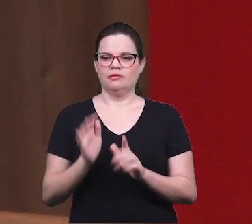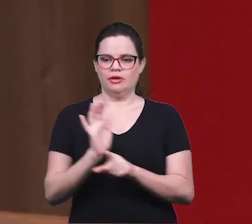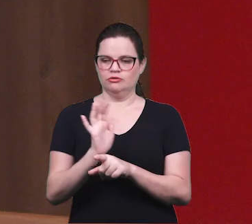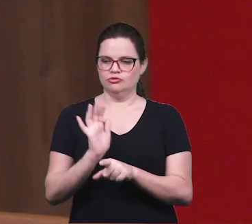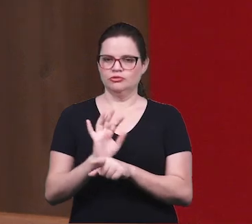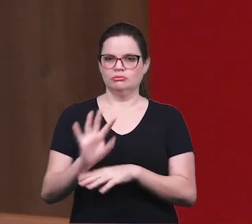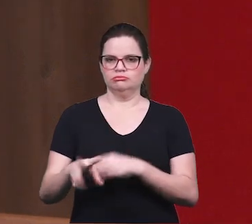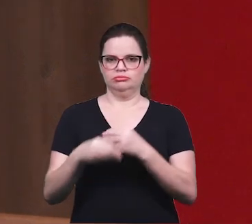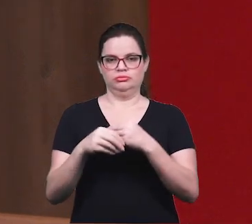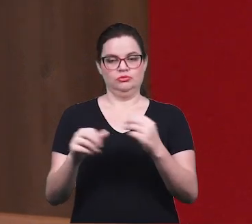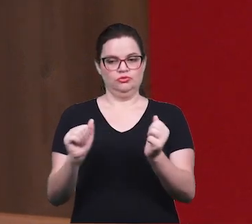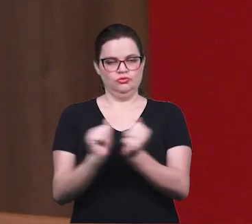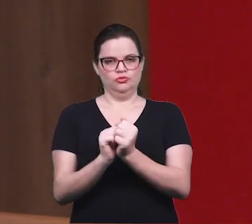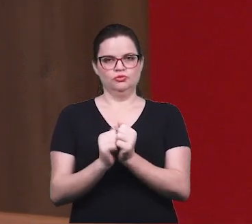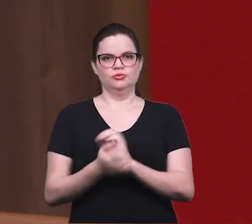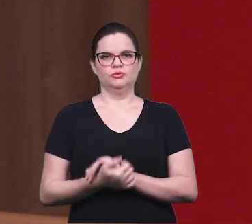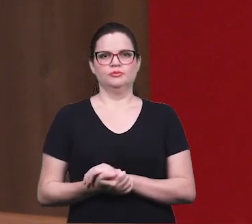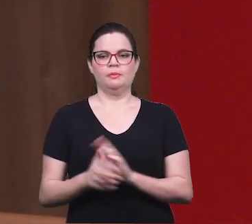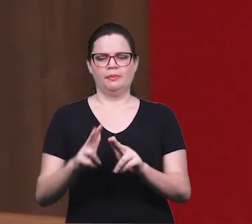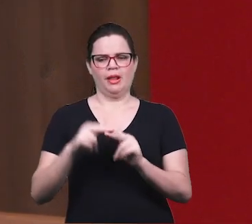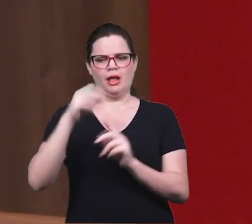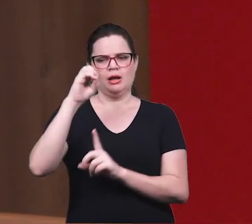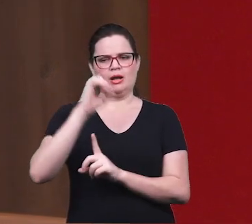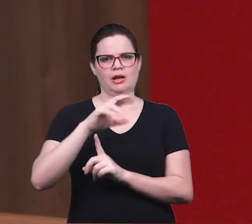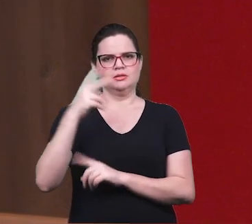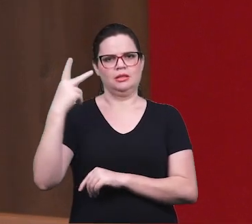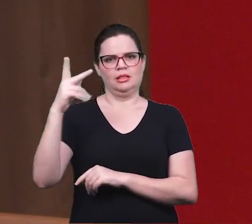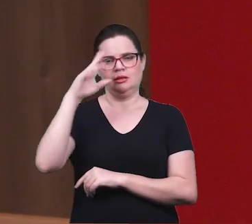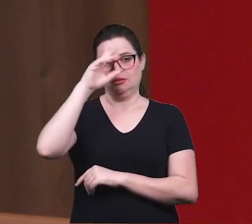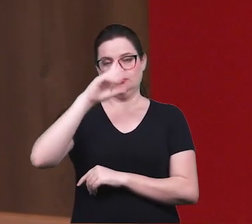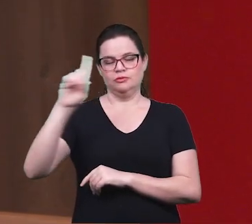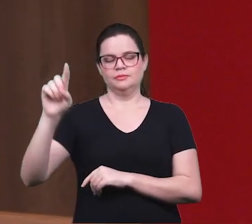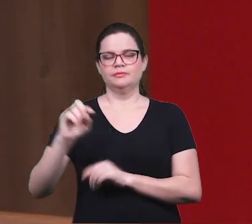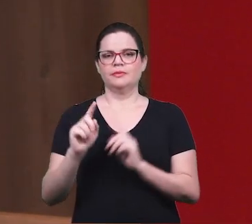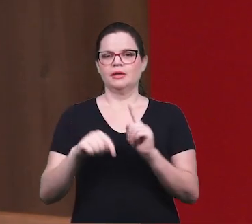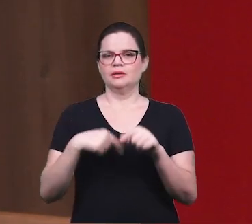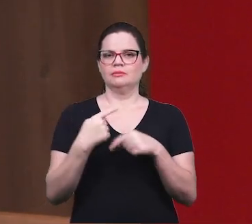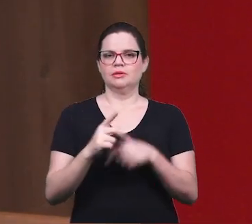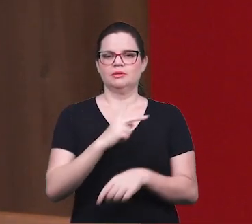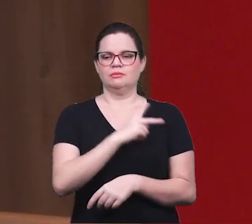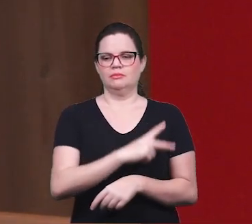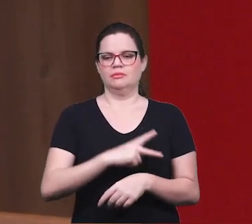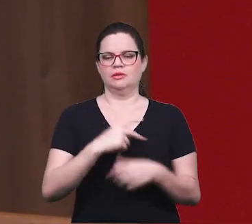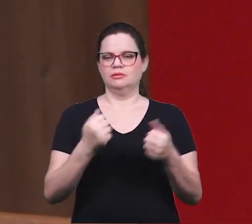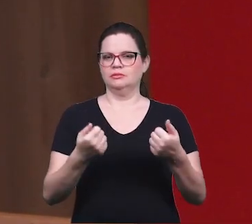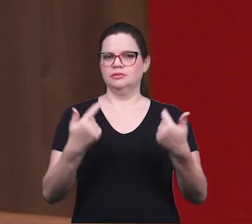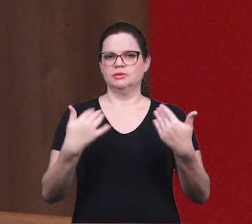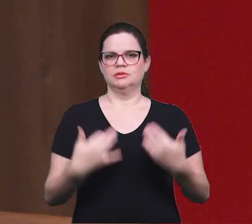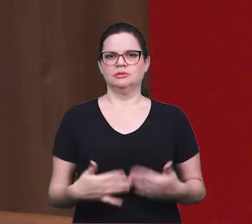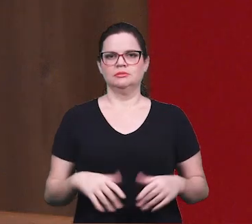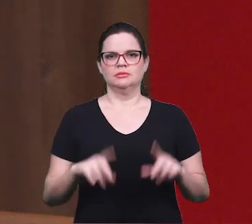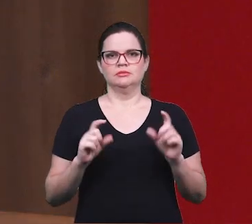Colossos e falando em seguida que citou